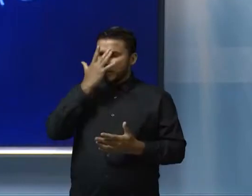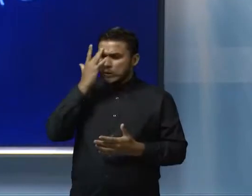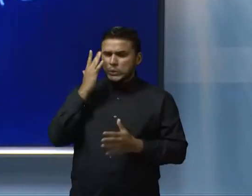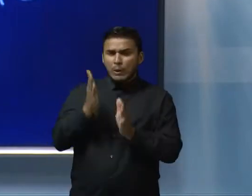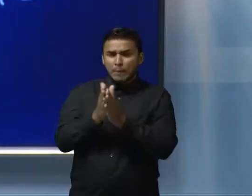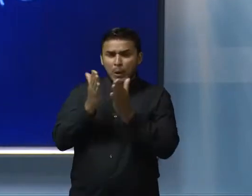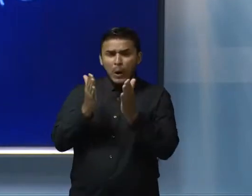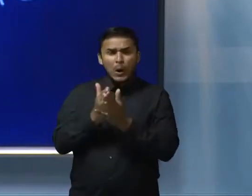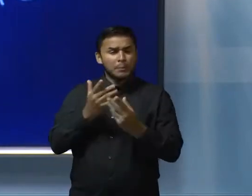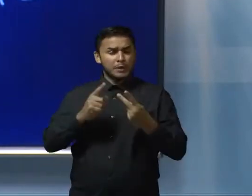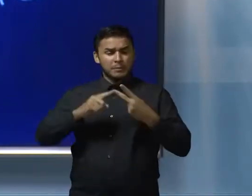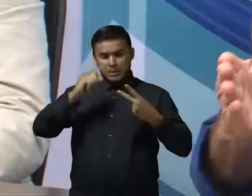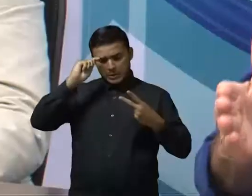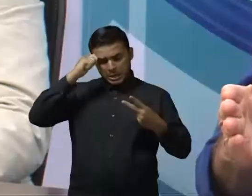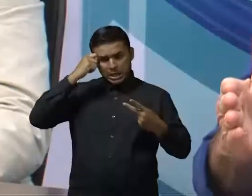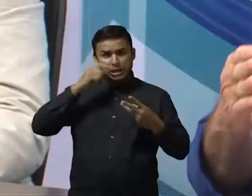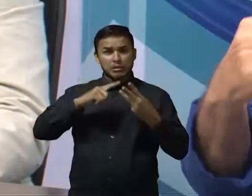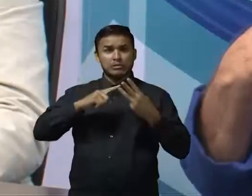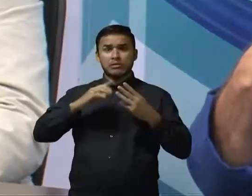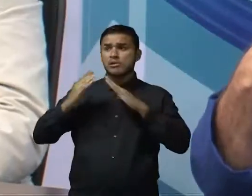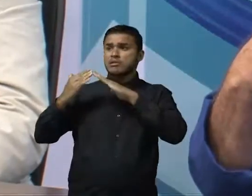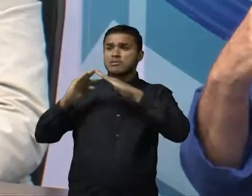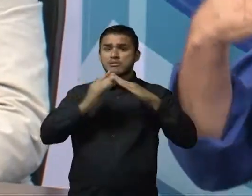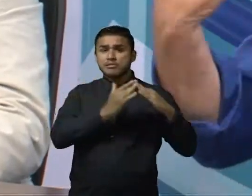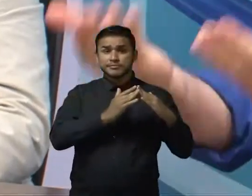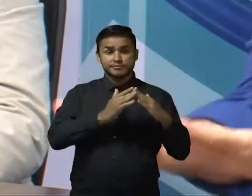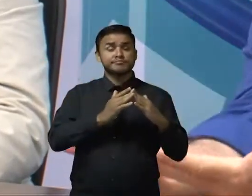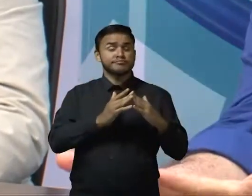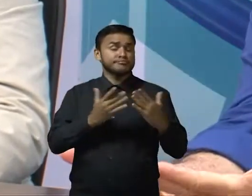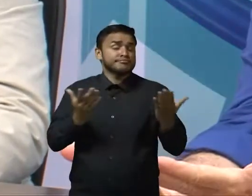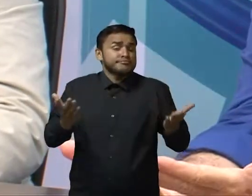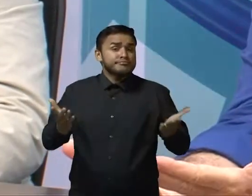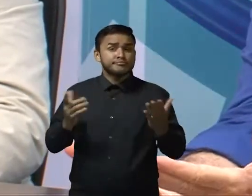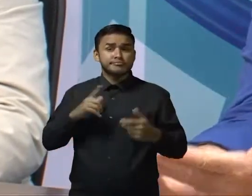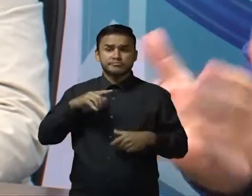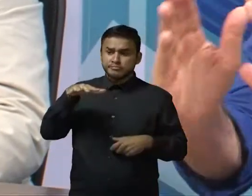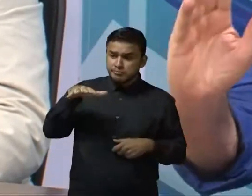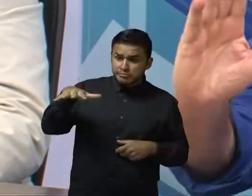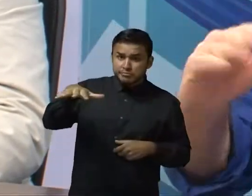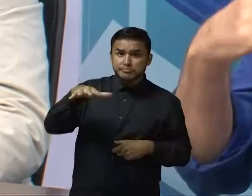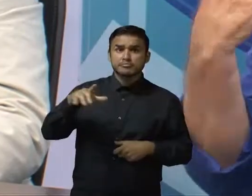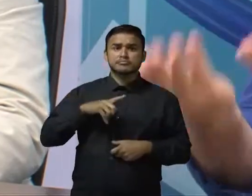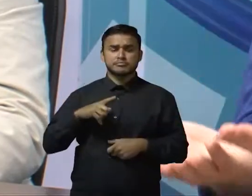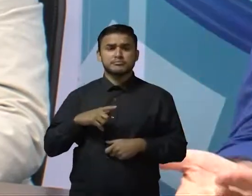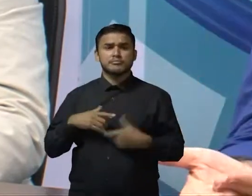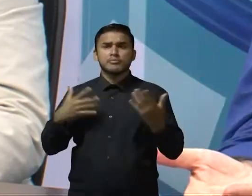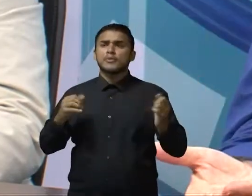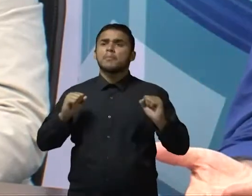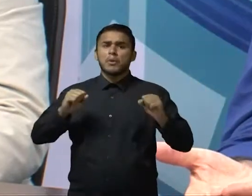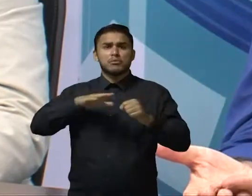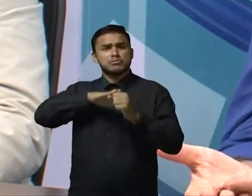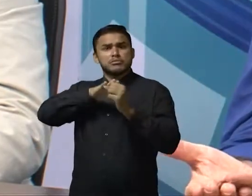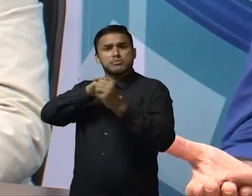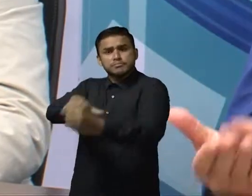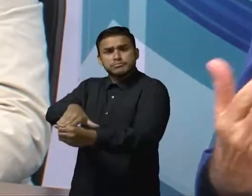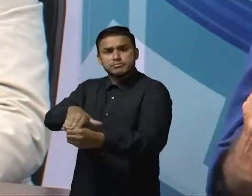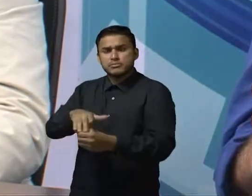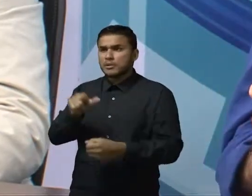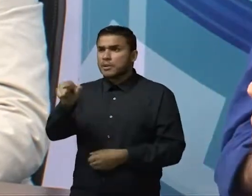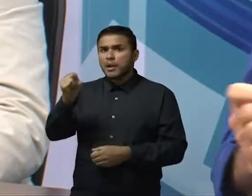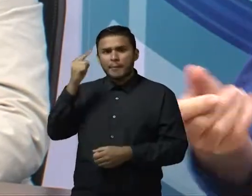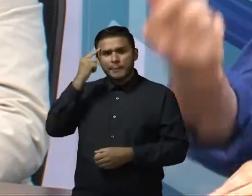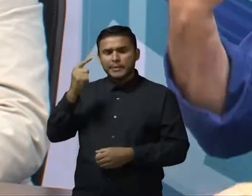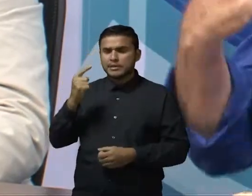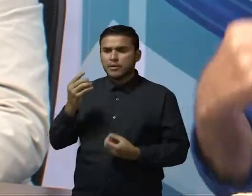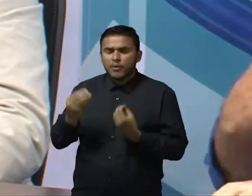da periferia. Então, esse setor, que de certa forma já está excluído socialmente, ele passa a ser excluído fisicamente. E isso é